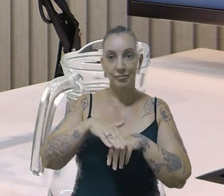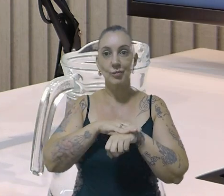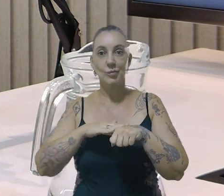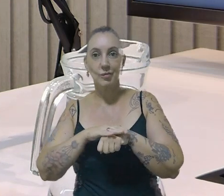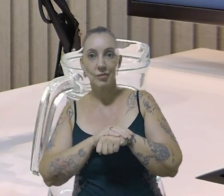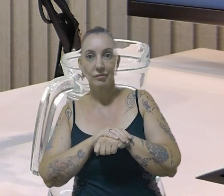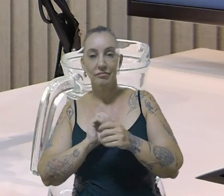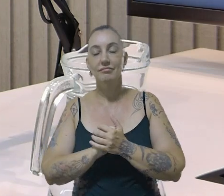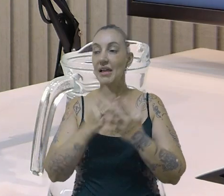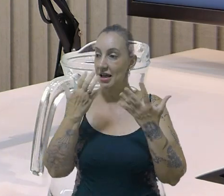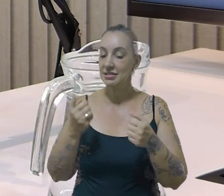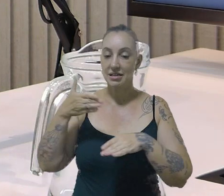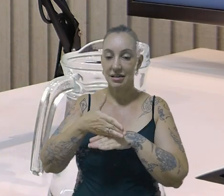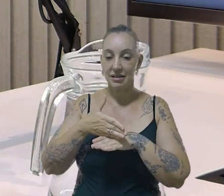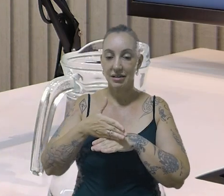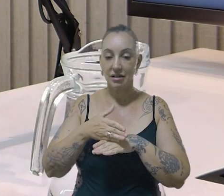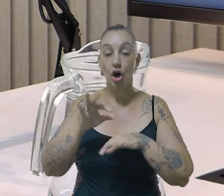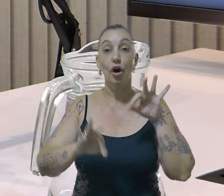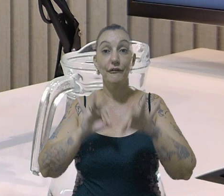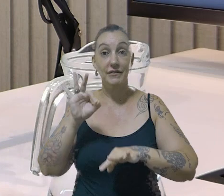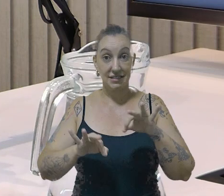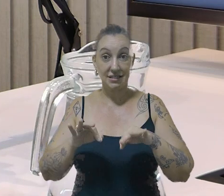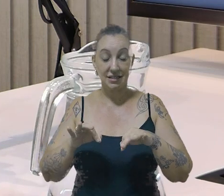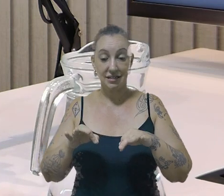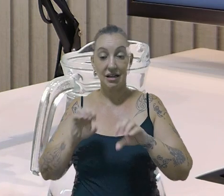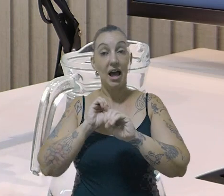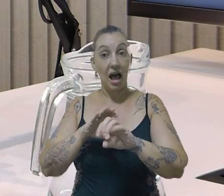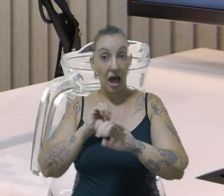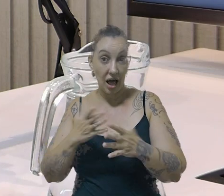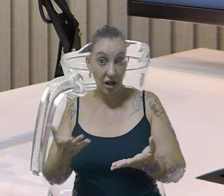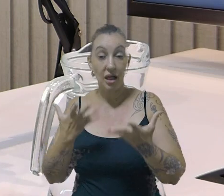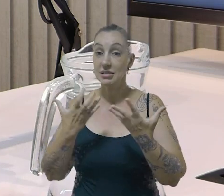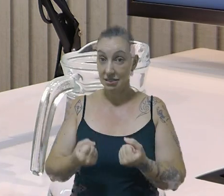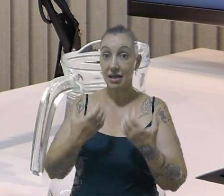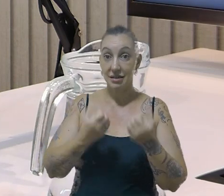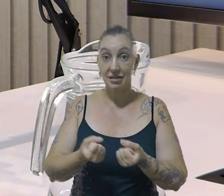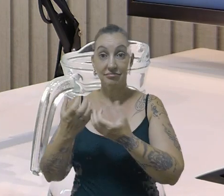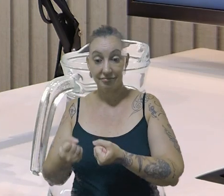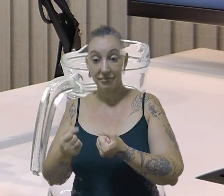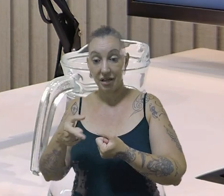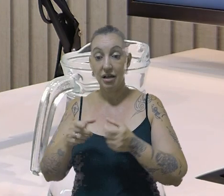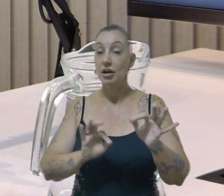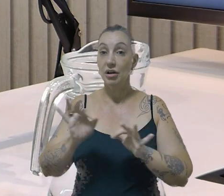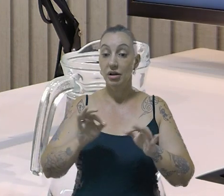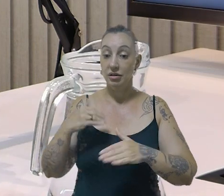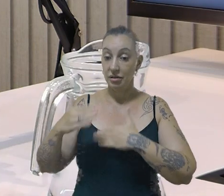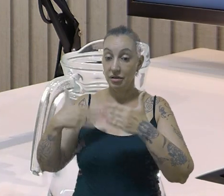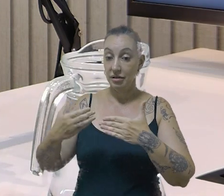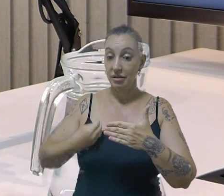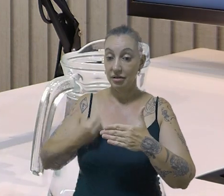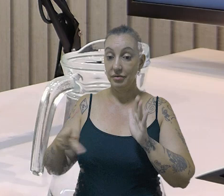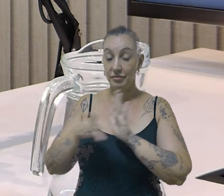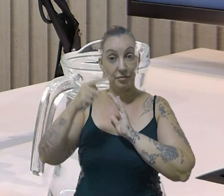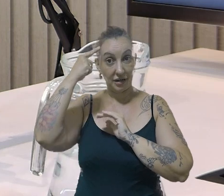de aceitar ministrar as oficinas que eu tenho ministrado das aulas que eu tenho dado eh é organizar minha trajetória na minha própria cabeça